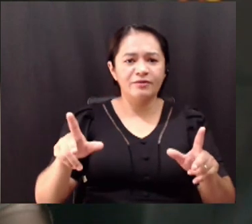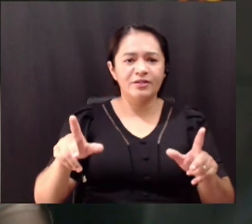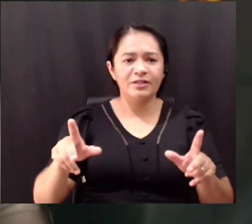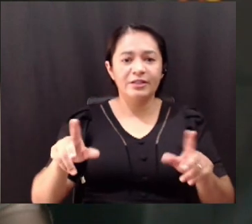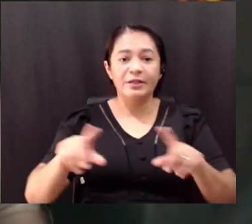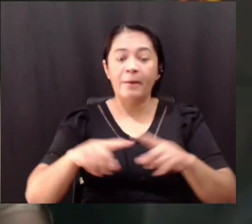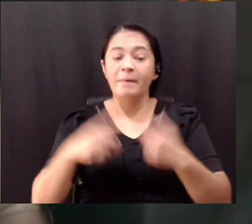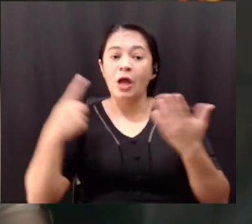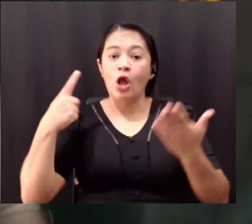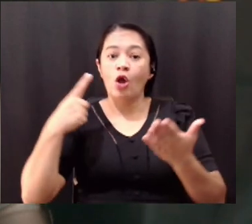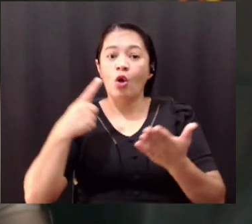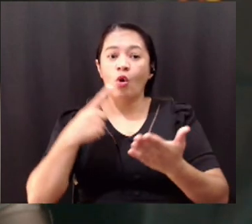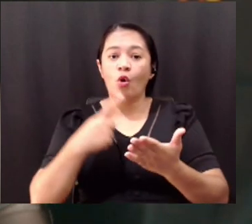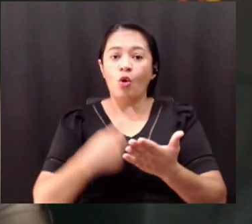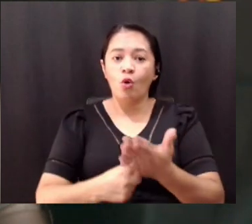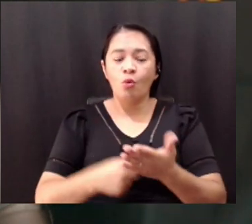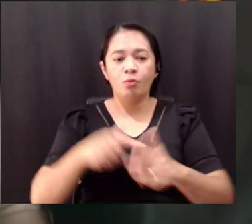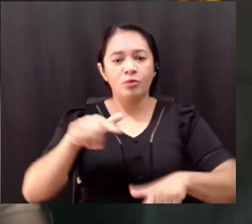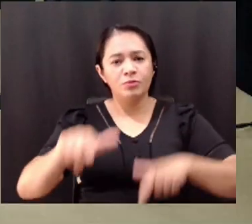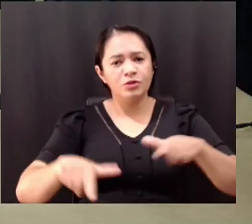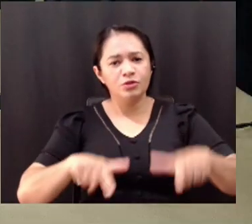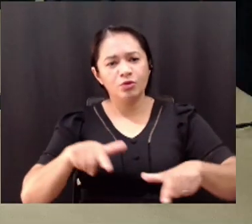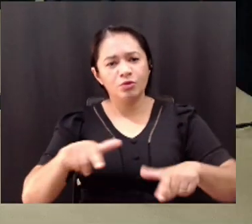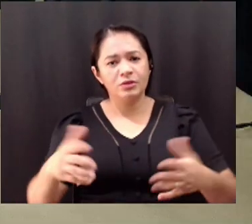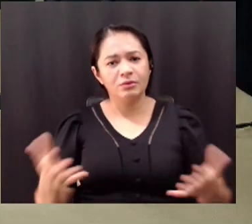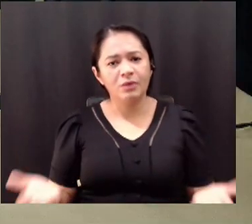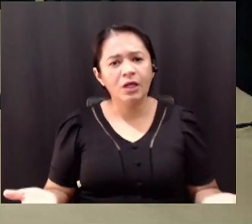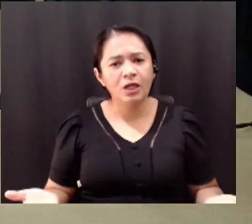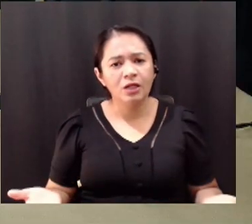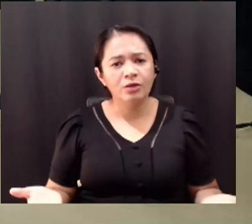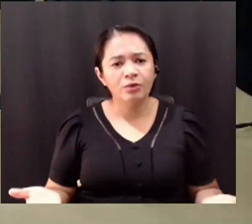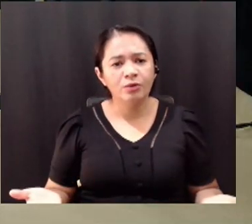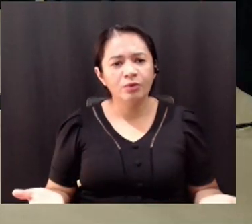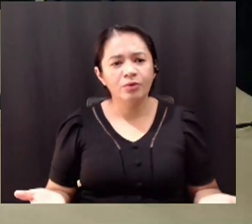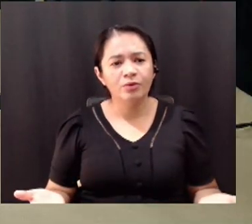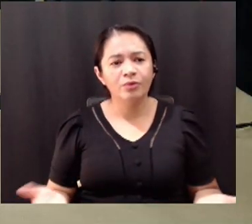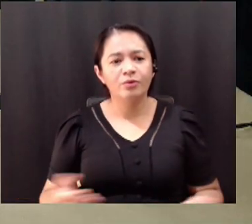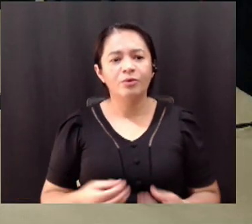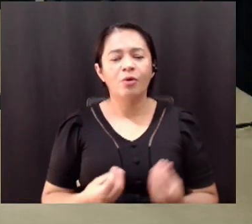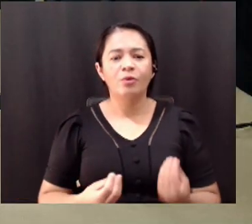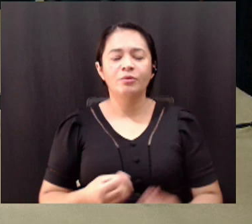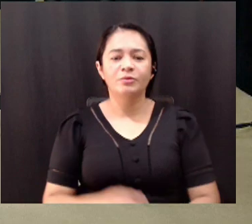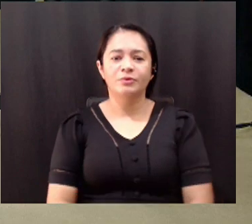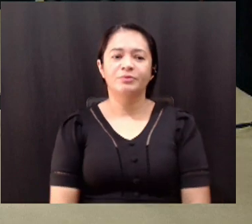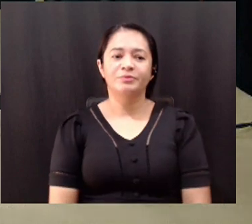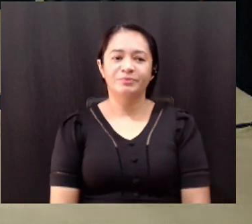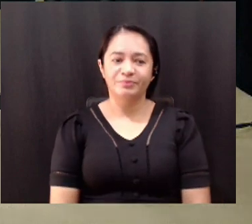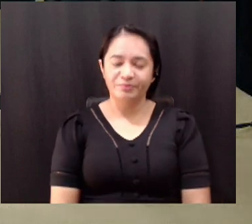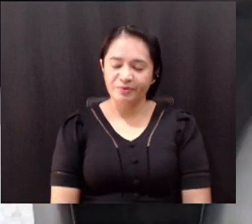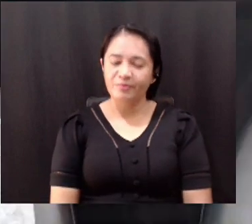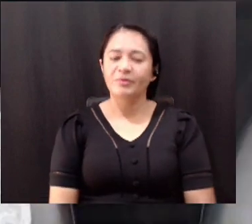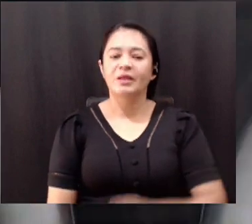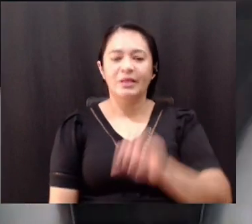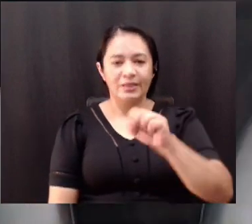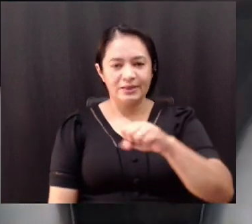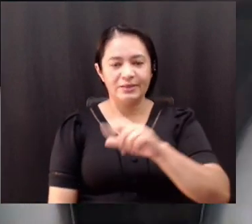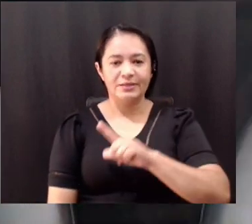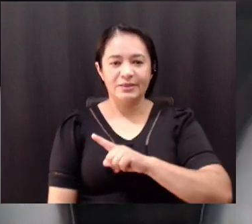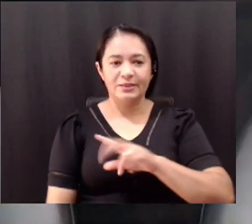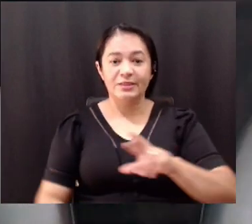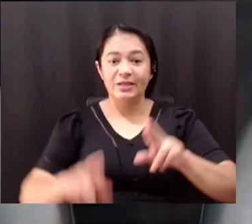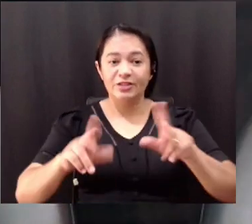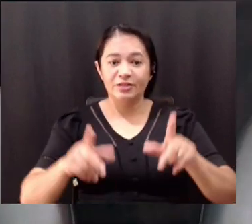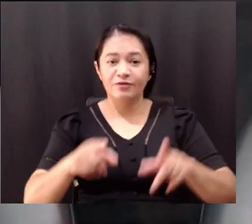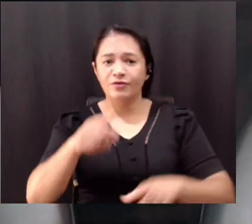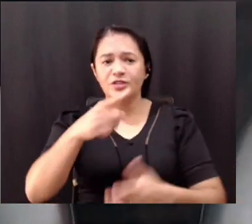com o trabalho? E aí, vamos lá, doutora Lucimária. Sim, tem uma diferença. Está comprometida é quando